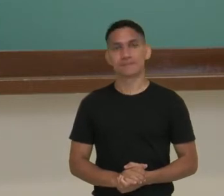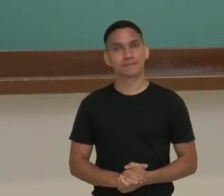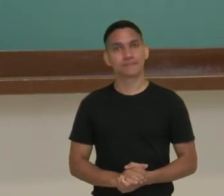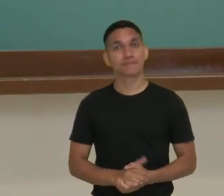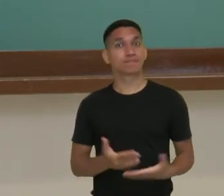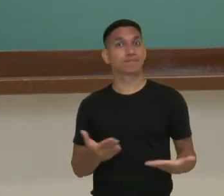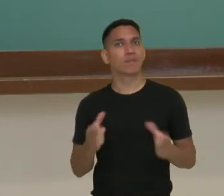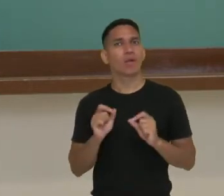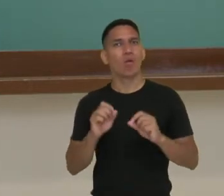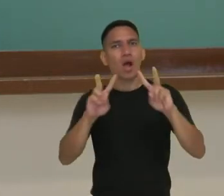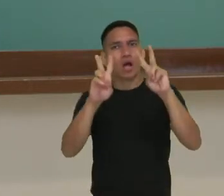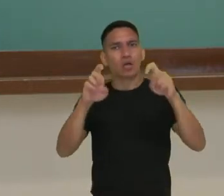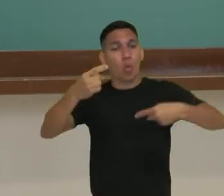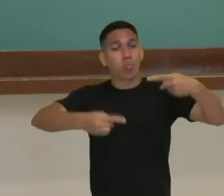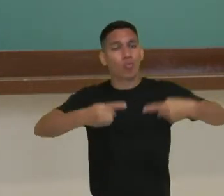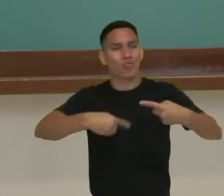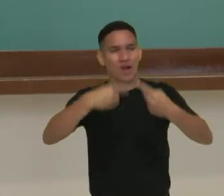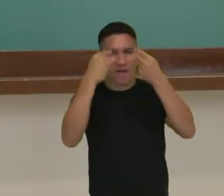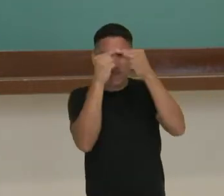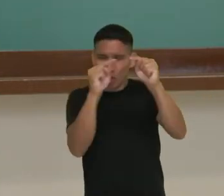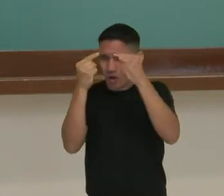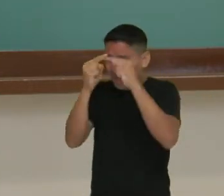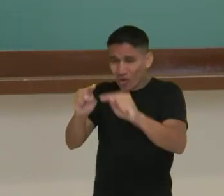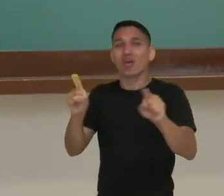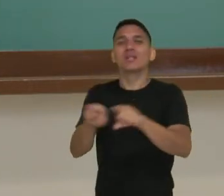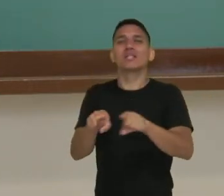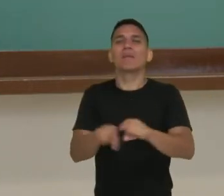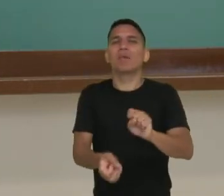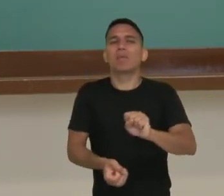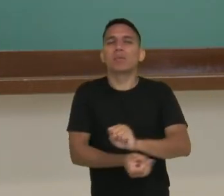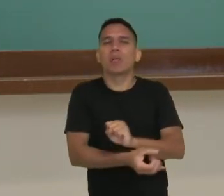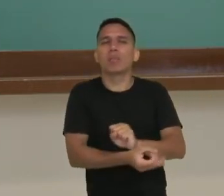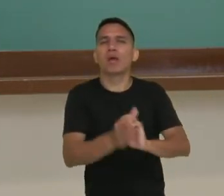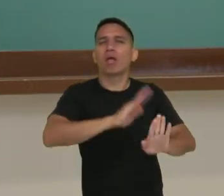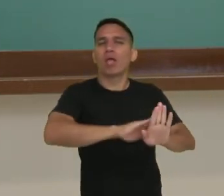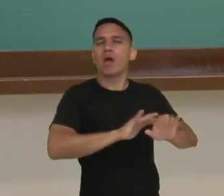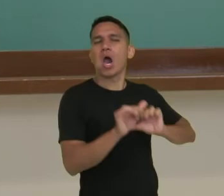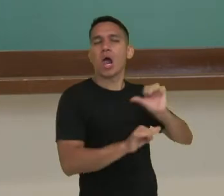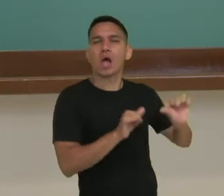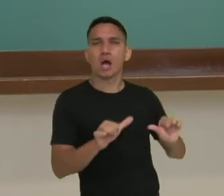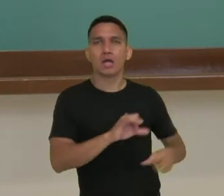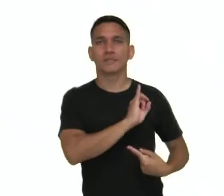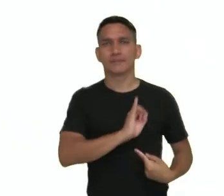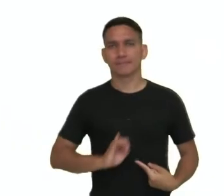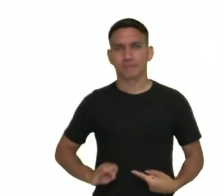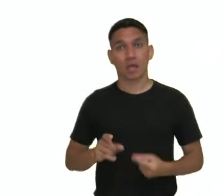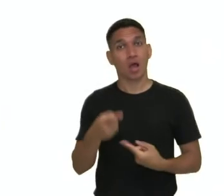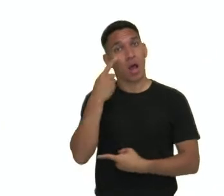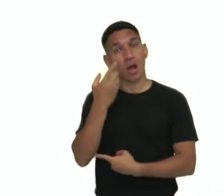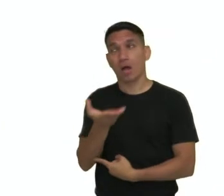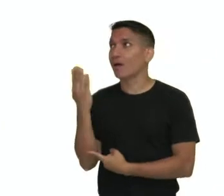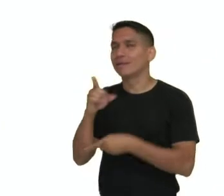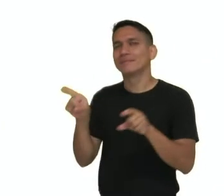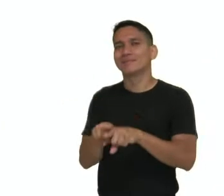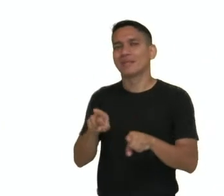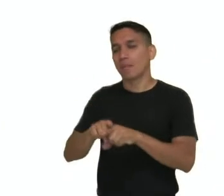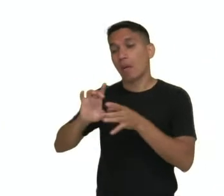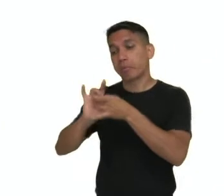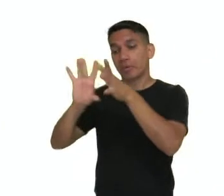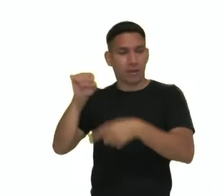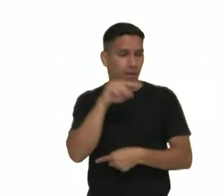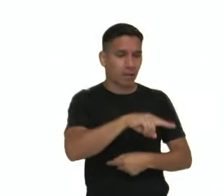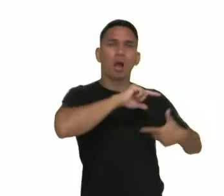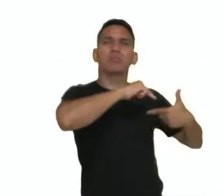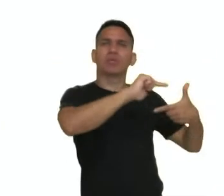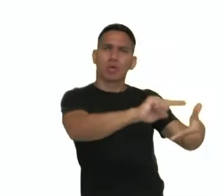Bom, política, violência e fraude no Império. Olha só, tanto liberais quanto